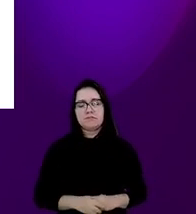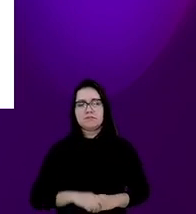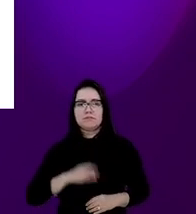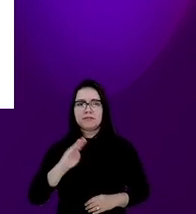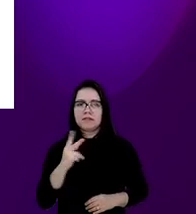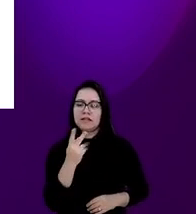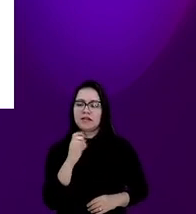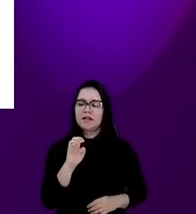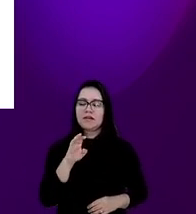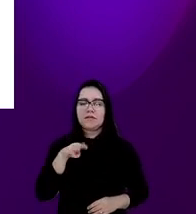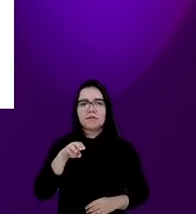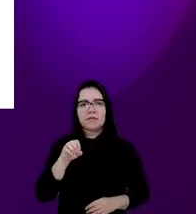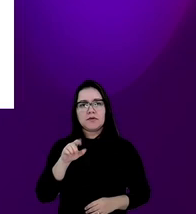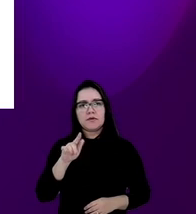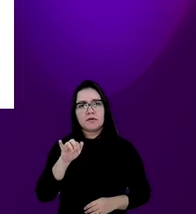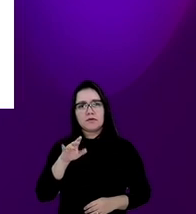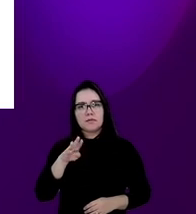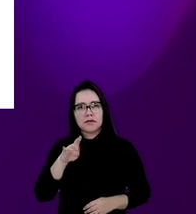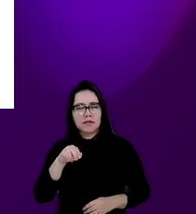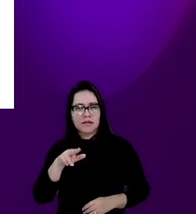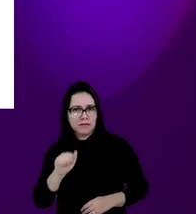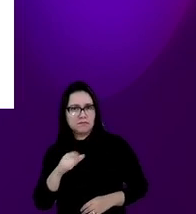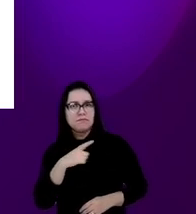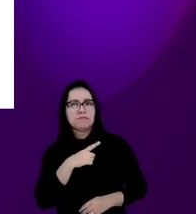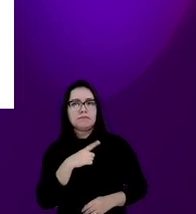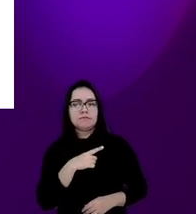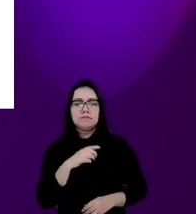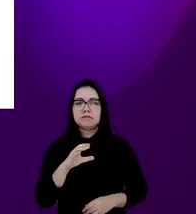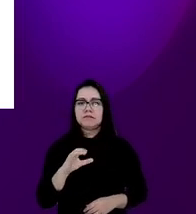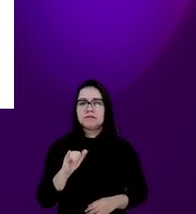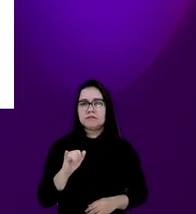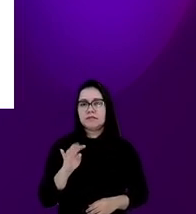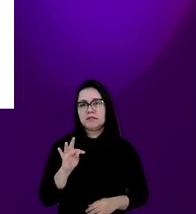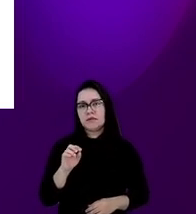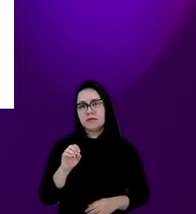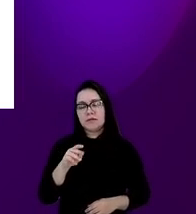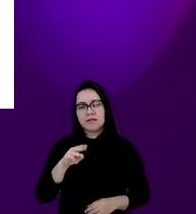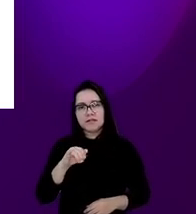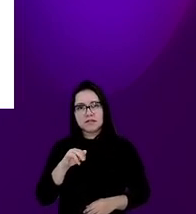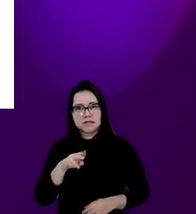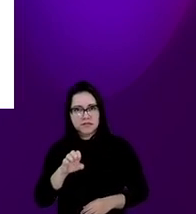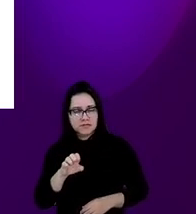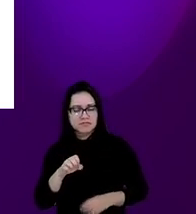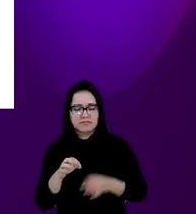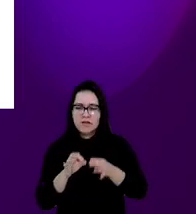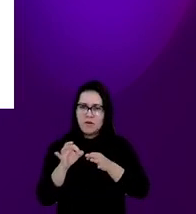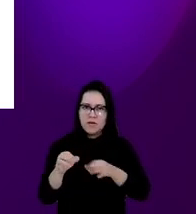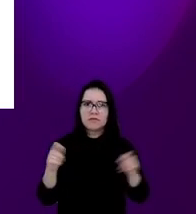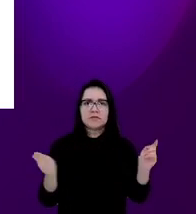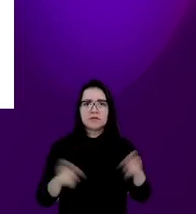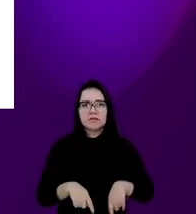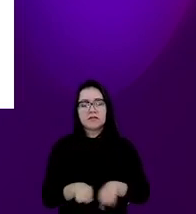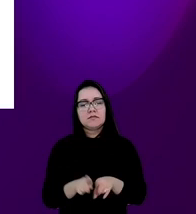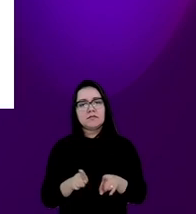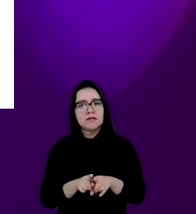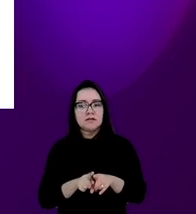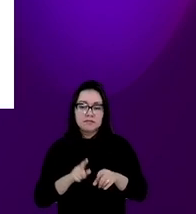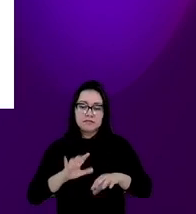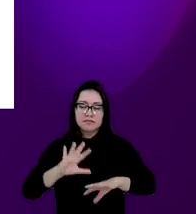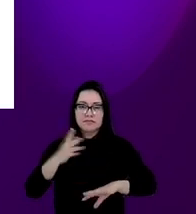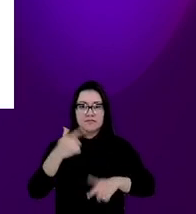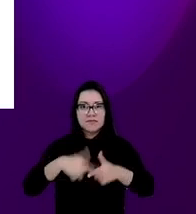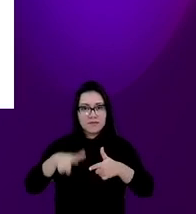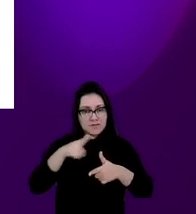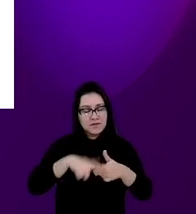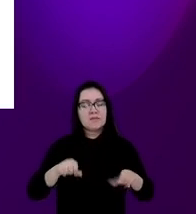hipogama-globulinemia, hipogama a longo prazo, citopenias a longo prazo, infecções. Hoje já temos descritas neoplasias. Eu